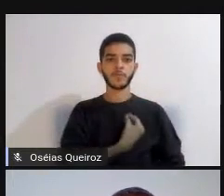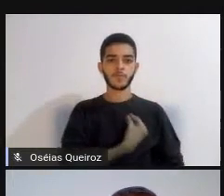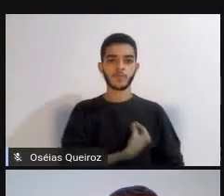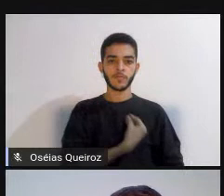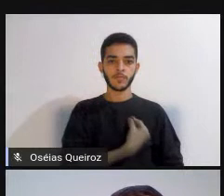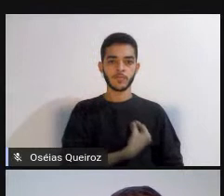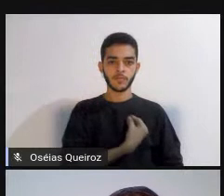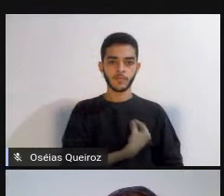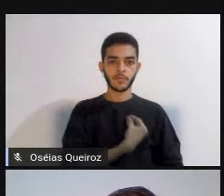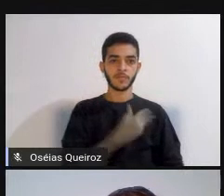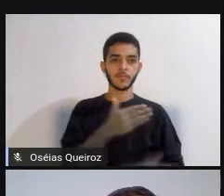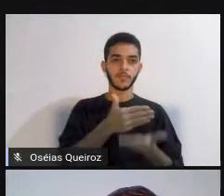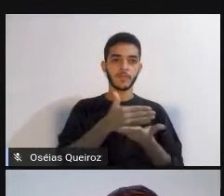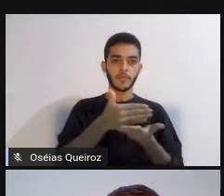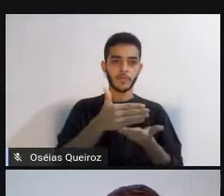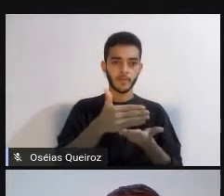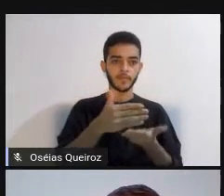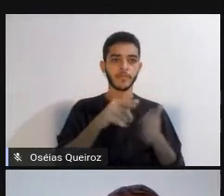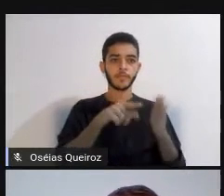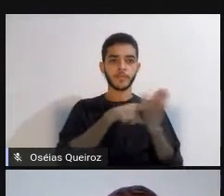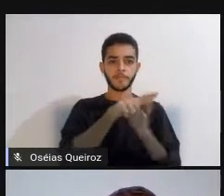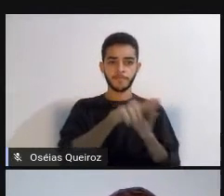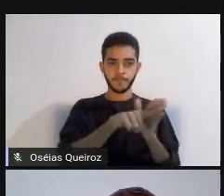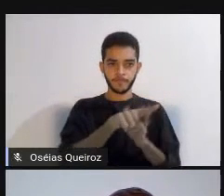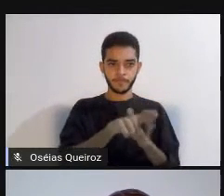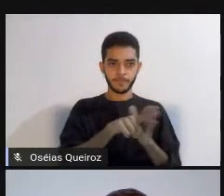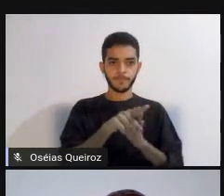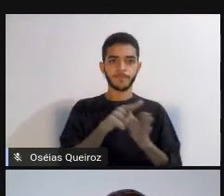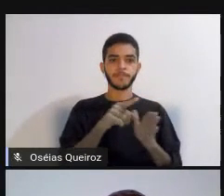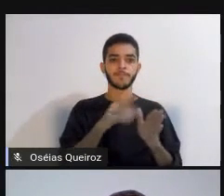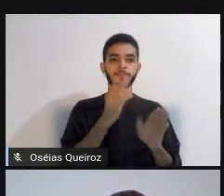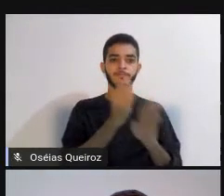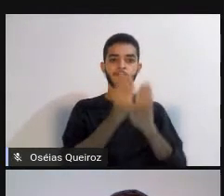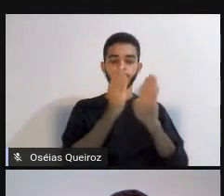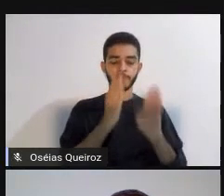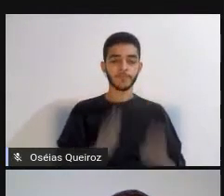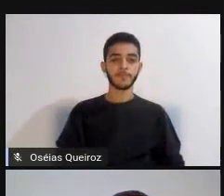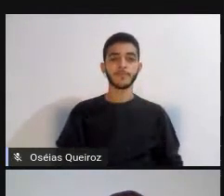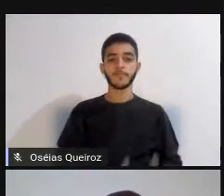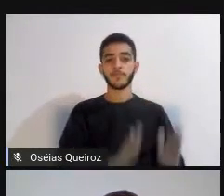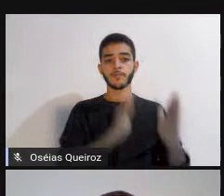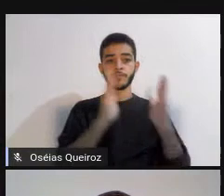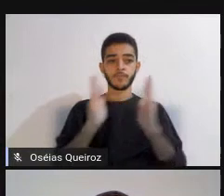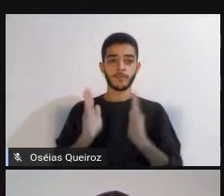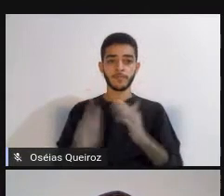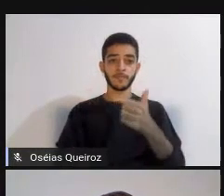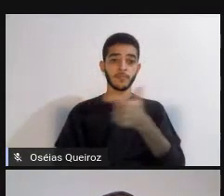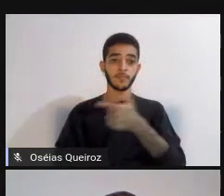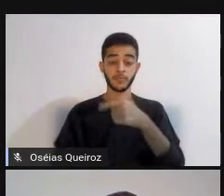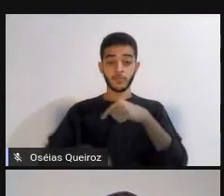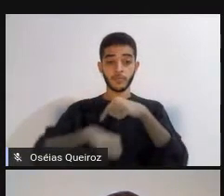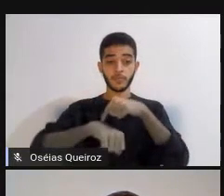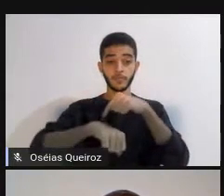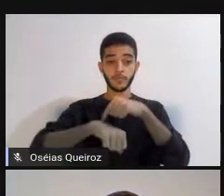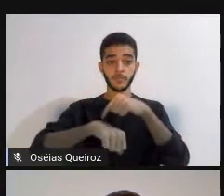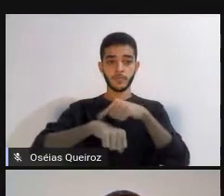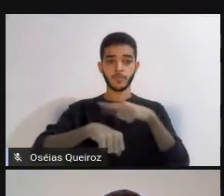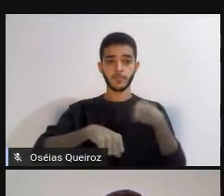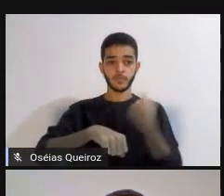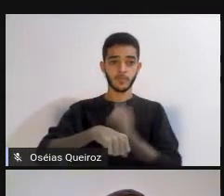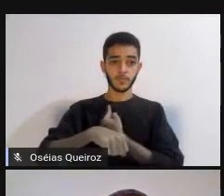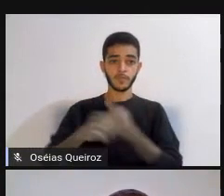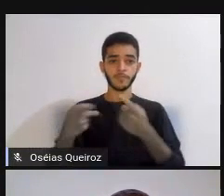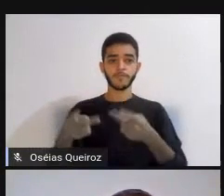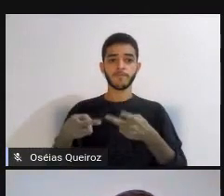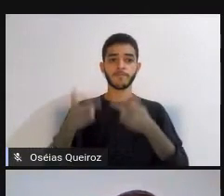nos primeiros levantamentos. E, para uma segunda etapa, nós fomos